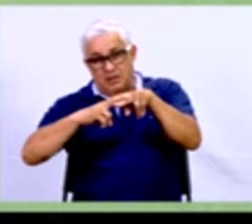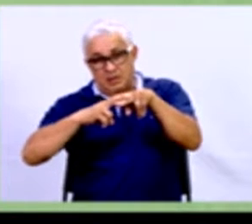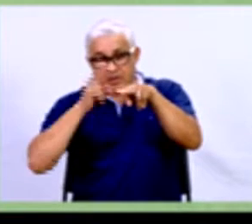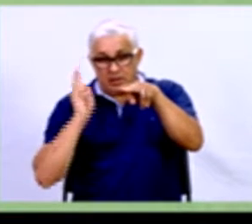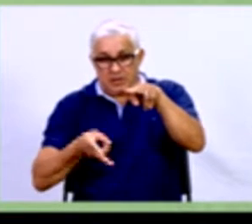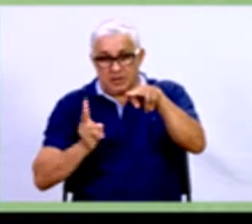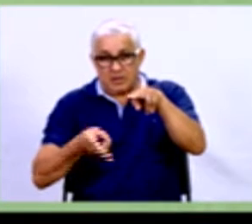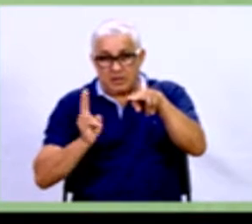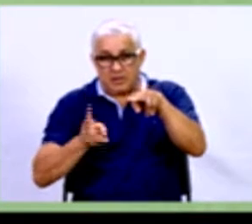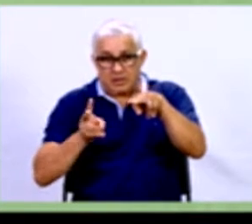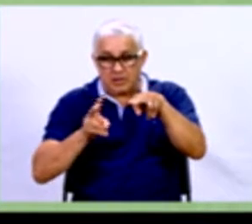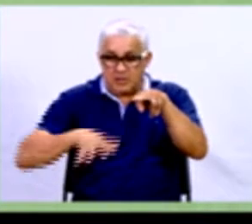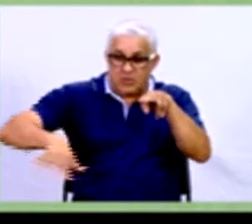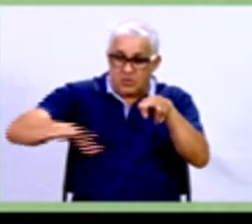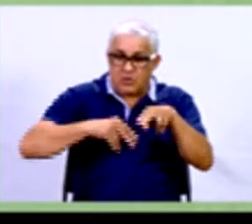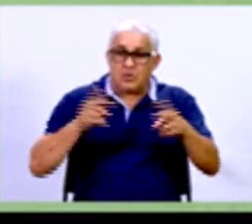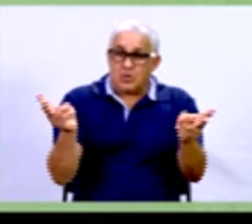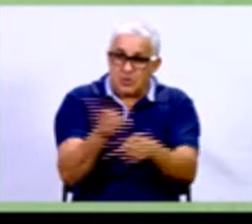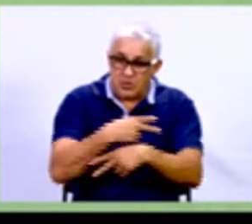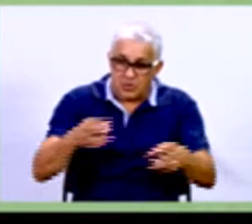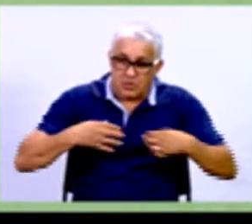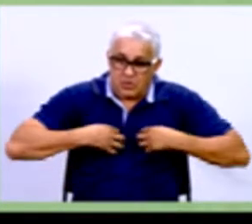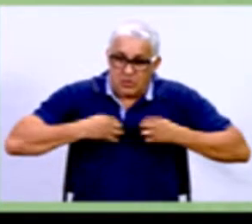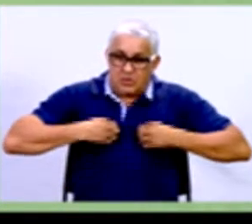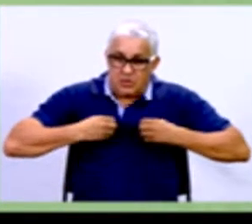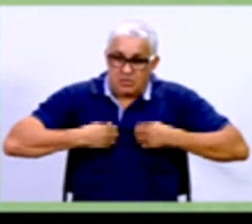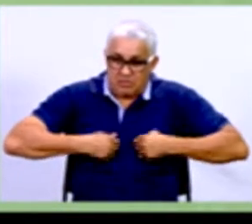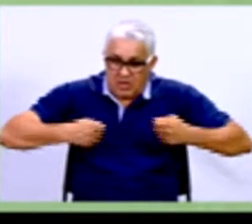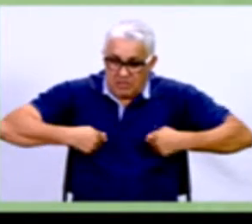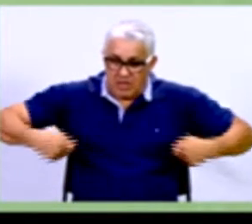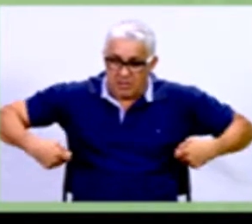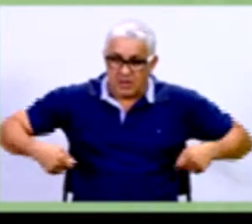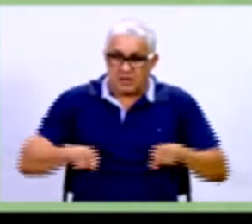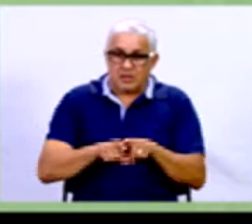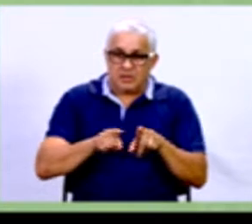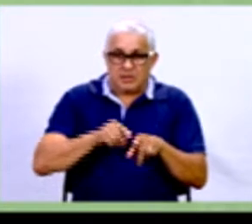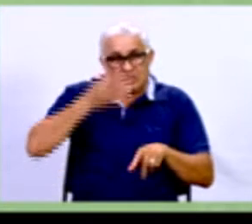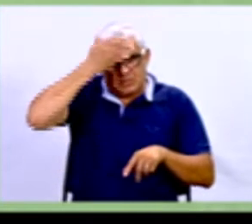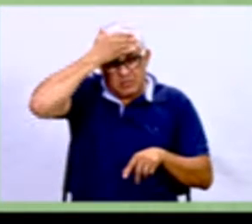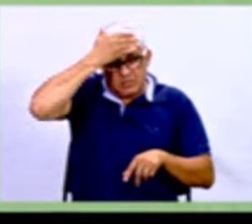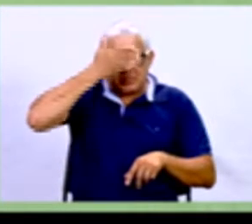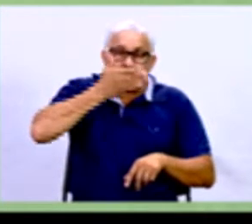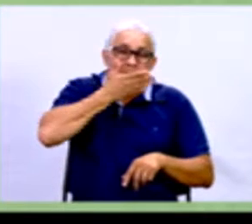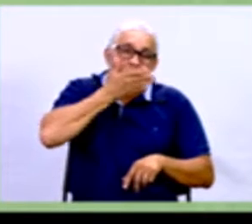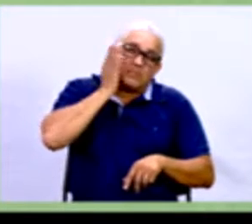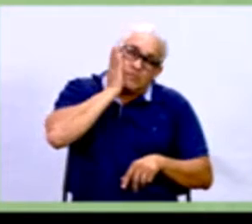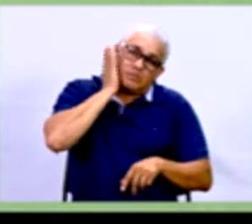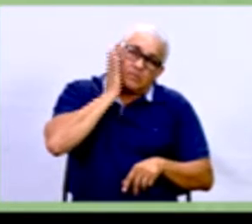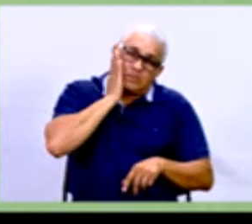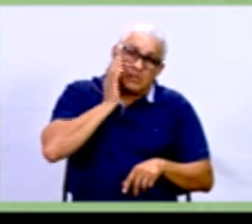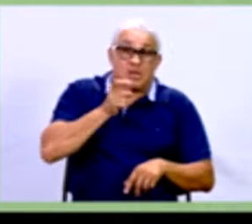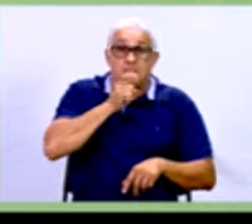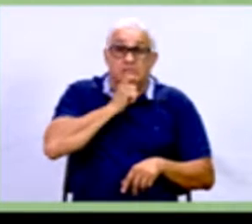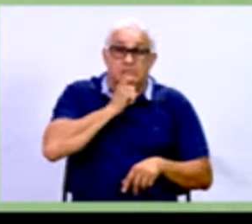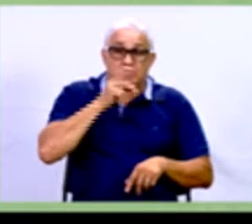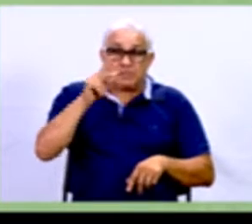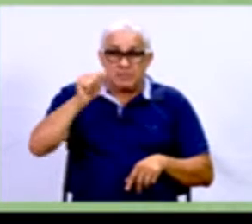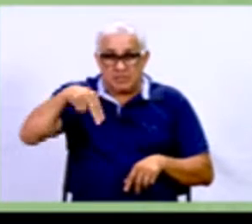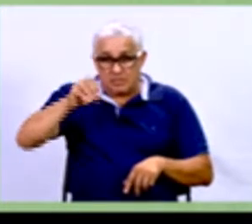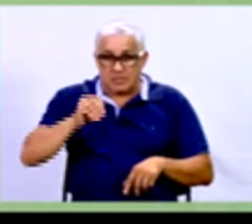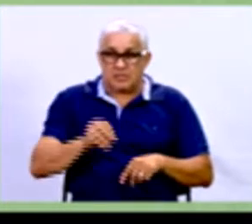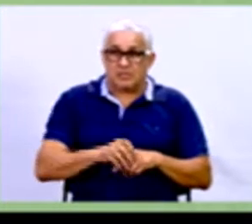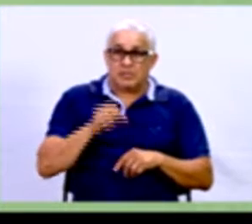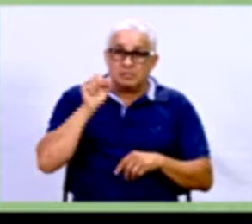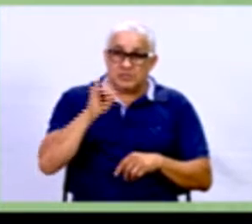ela no ambiente arejado, afrouxa as roupas, coloca um pano frio no rosto, na testa da pessoa, e aí com o tempo, se essa pessoa não